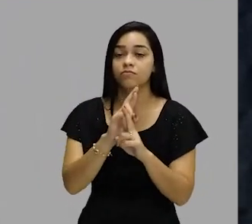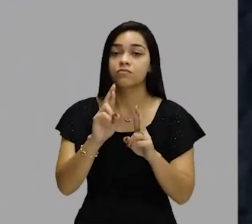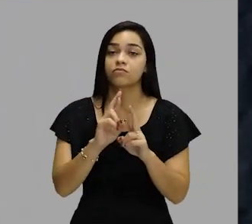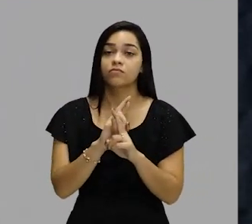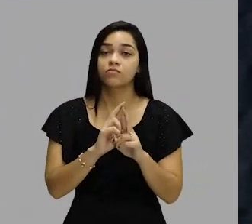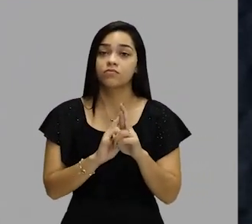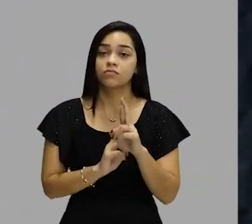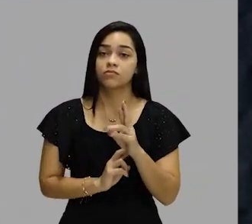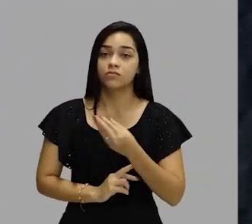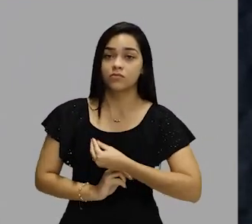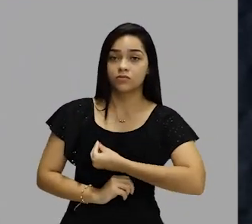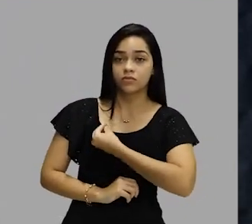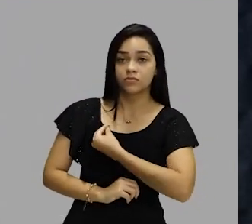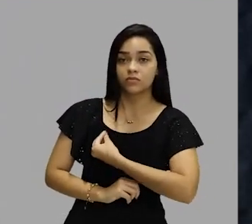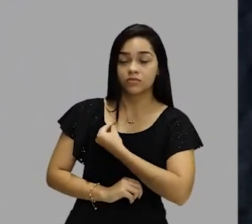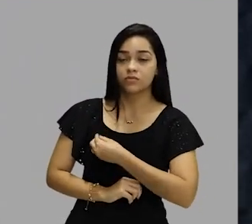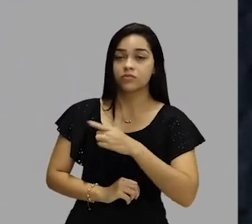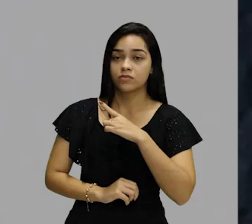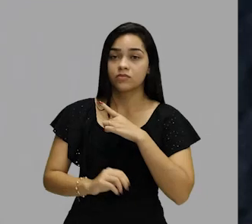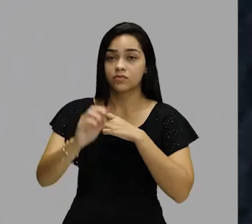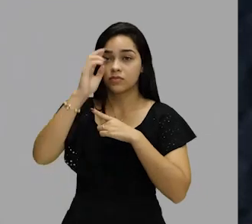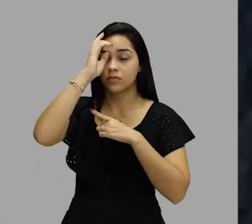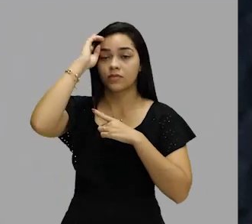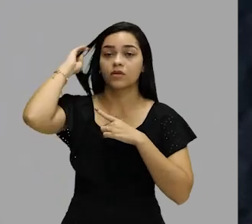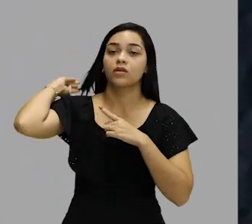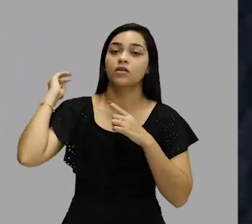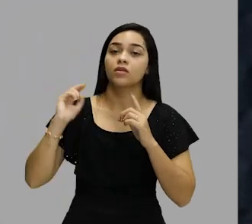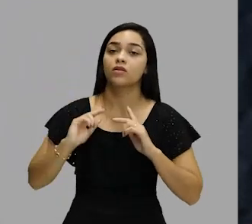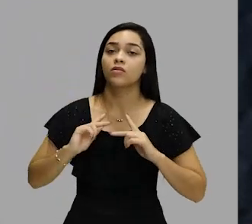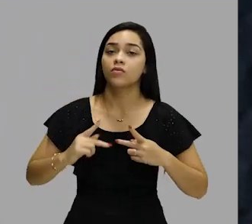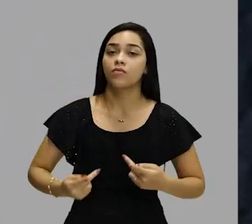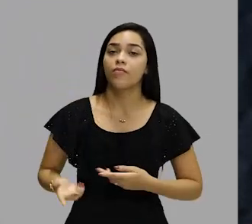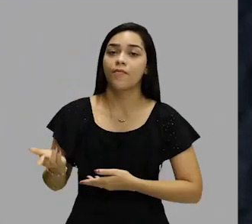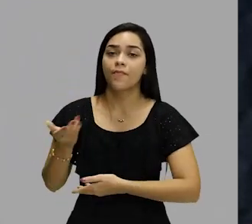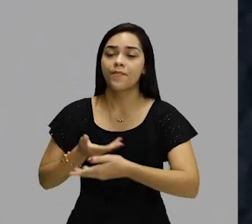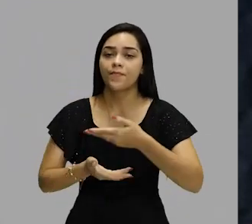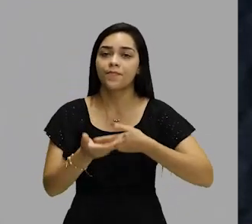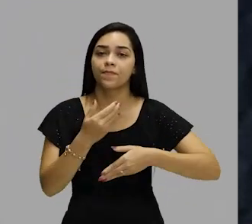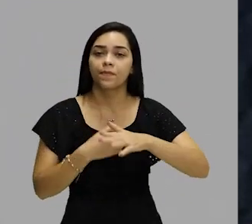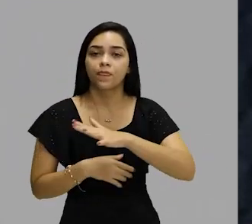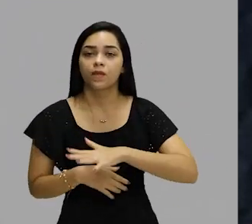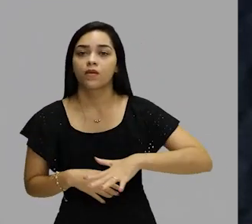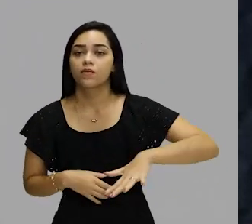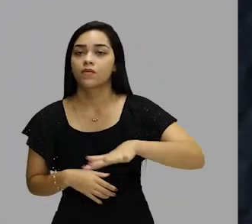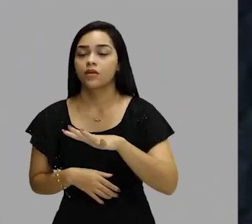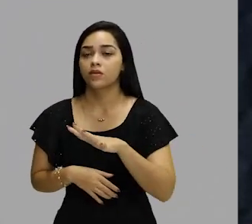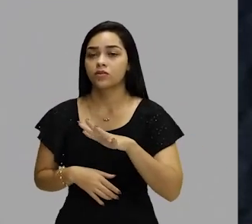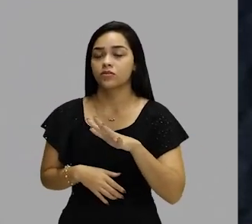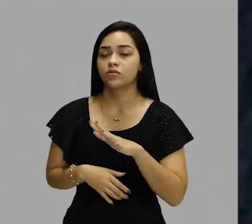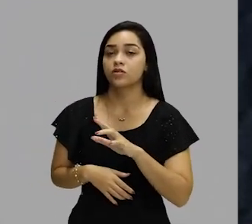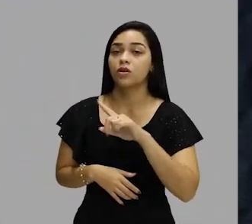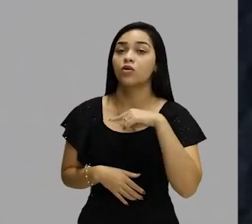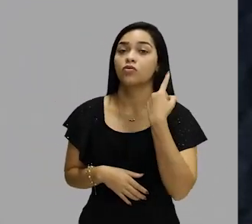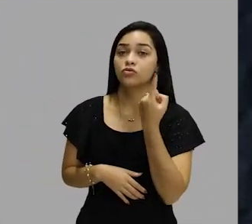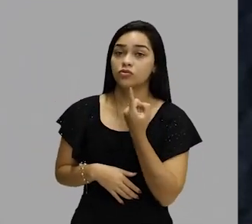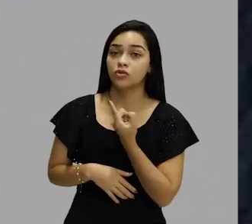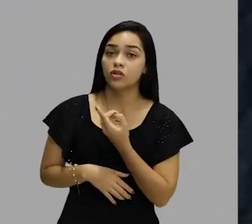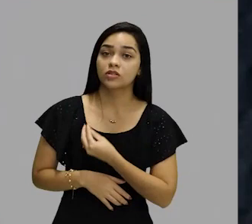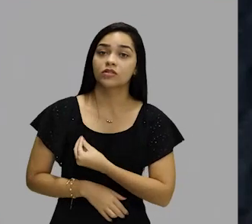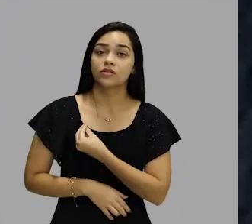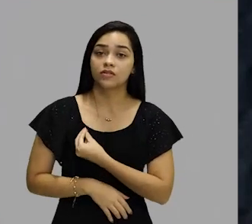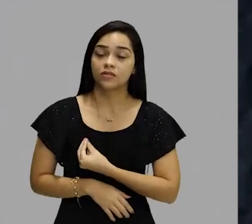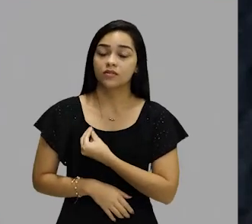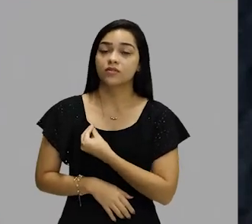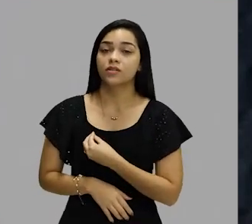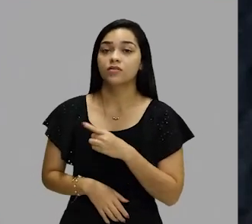vivos promovem entre si e que os seres vivos promovem com o ambiente onde eles vivem. Então, nós somos seres vivos e